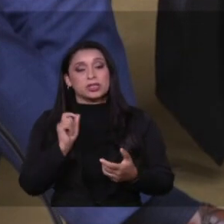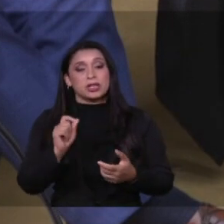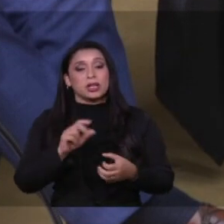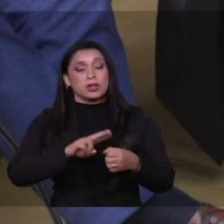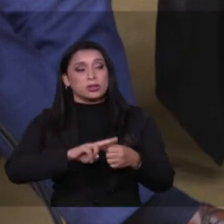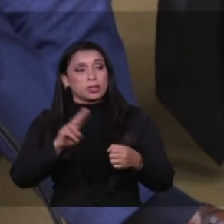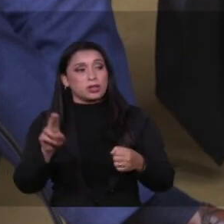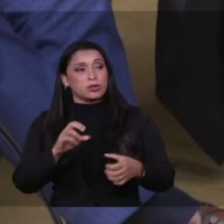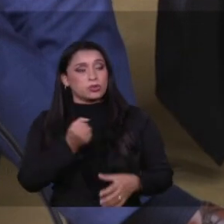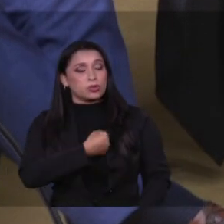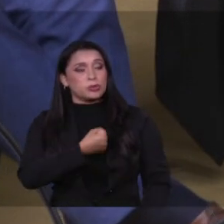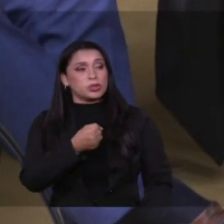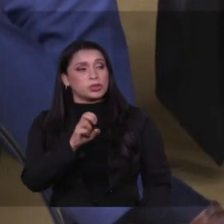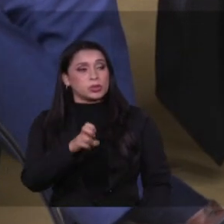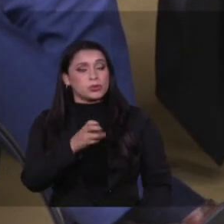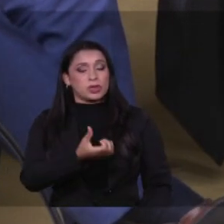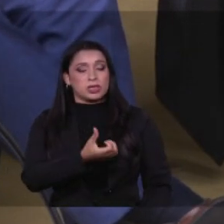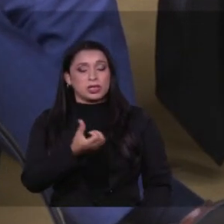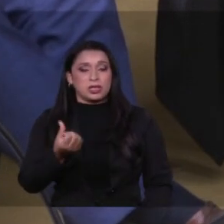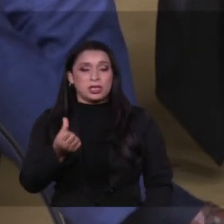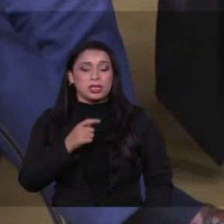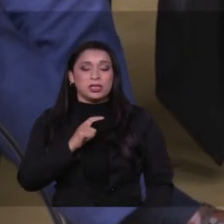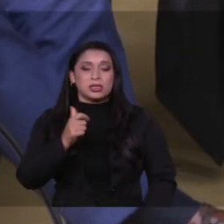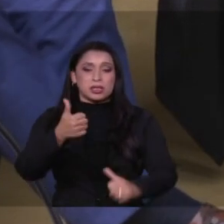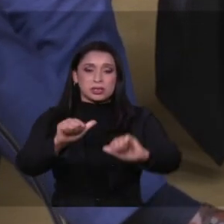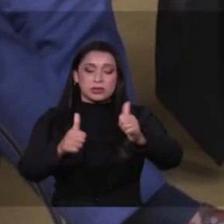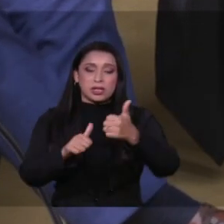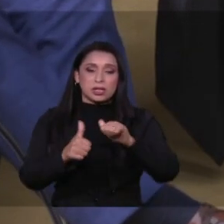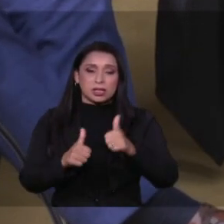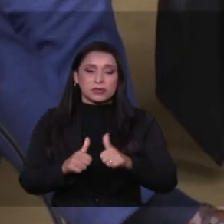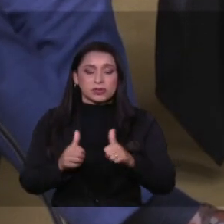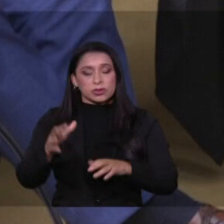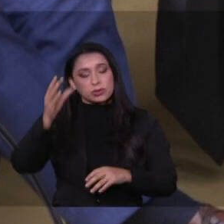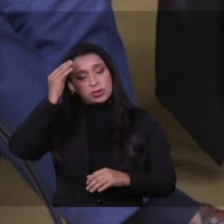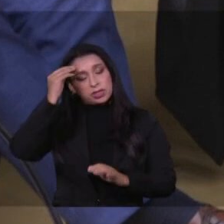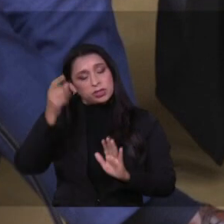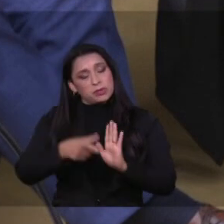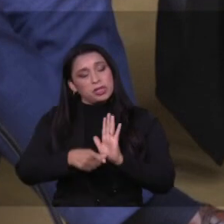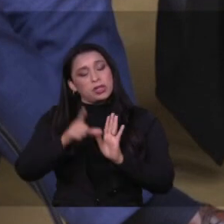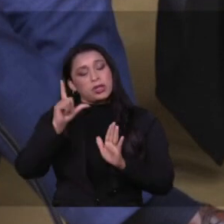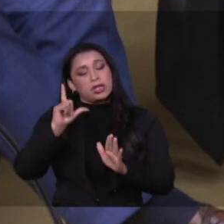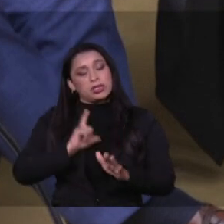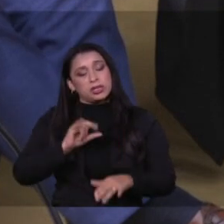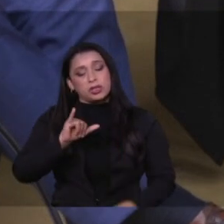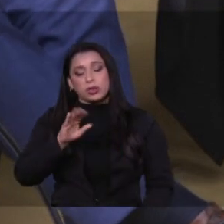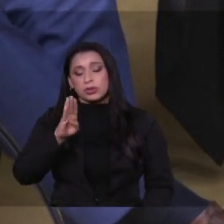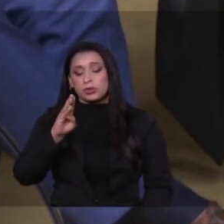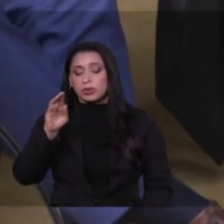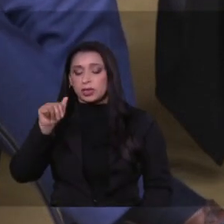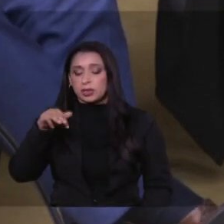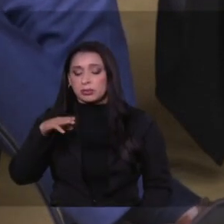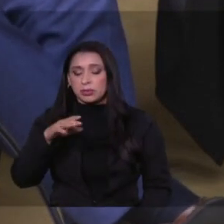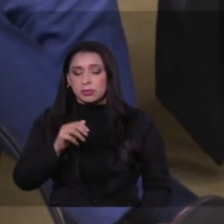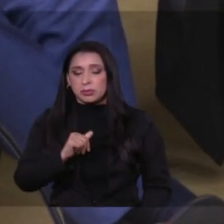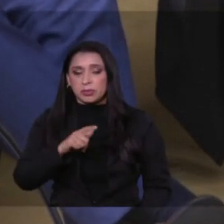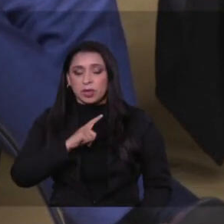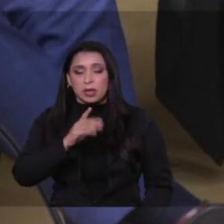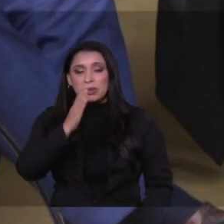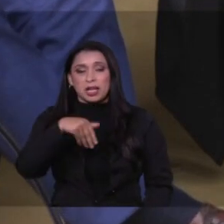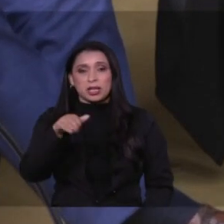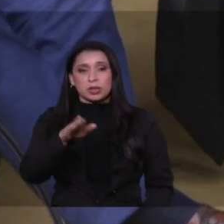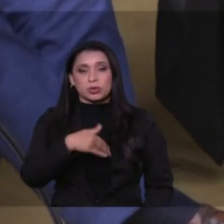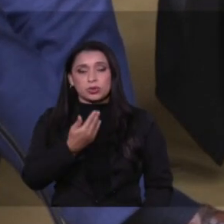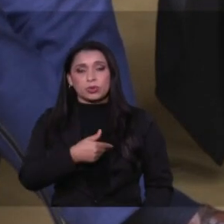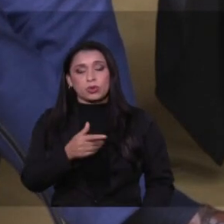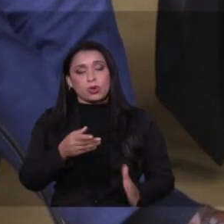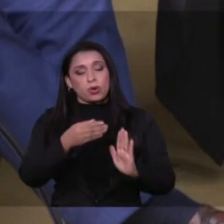Advogado-Geral de número 56, que, em sintonia com revisão de entendimento anteriormente firmado pelo IBAMA, compreendeu ser nula a notificação por edital